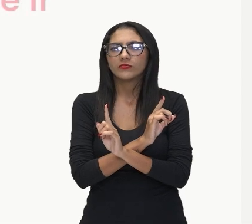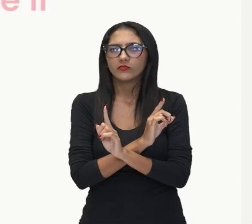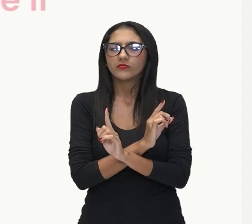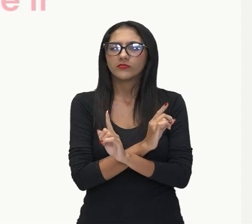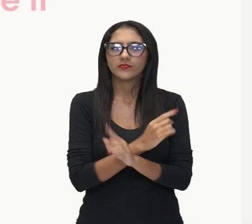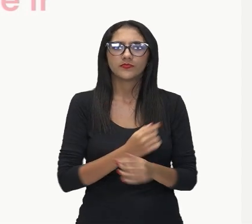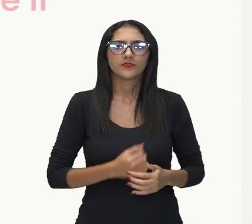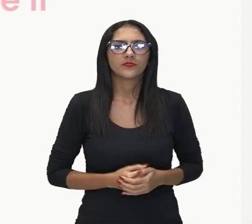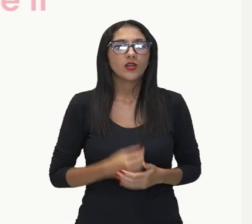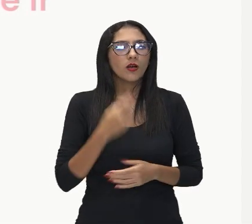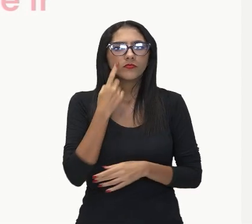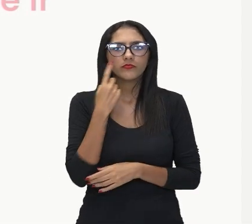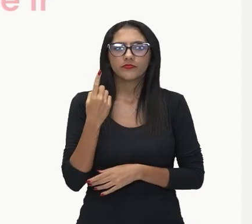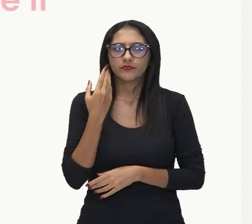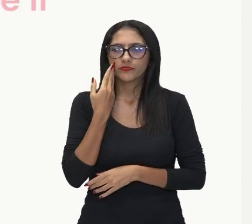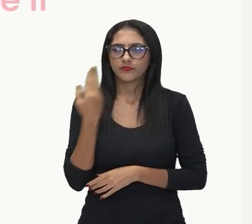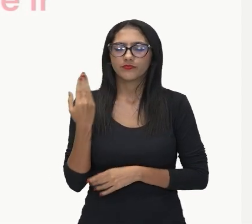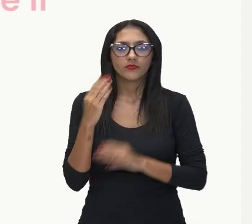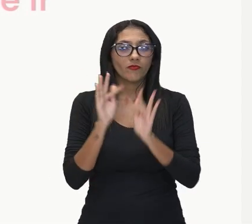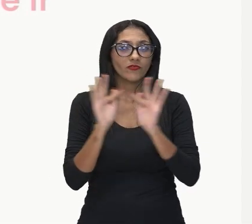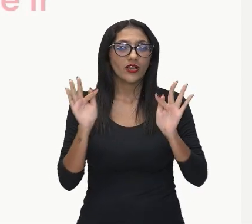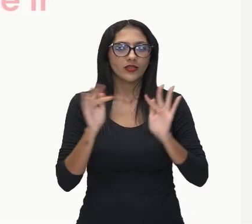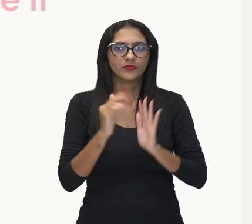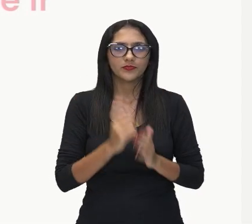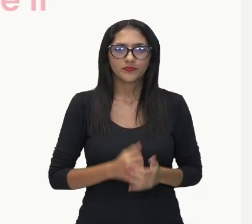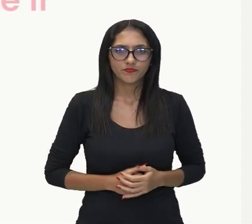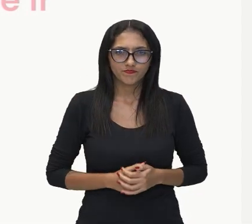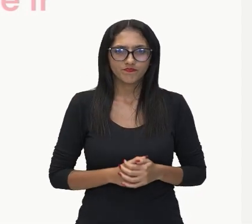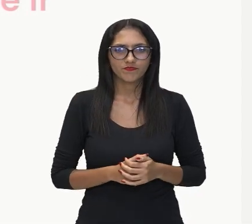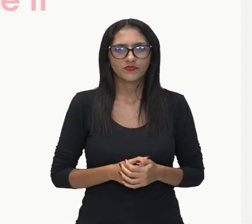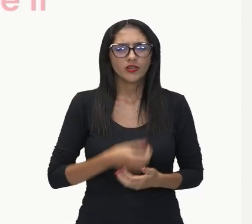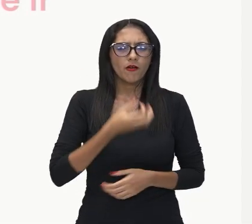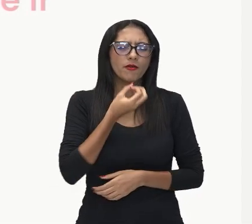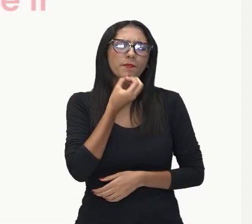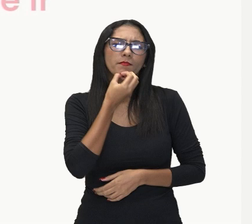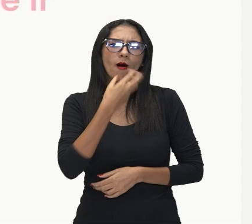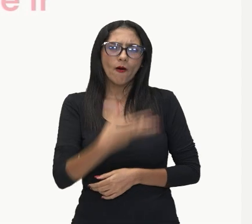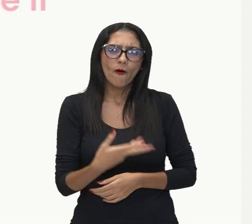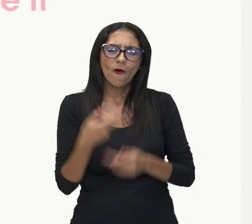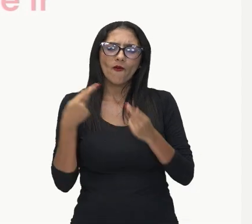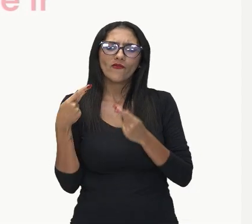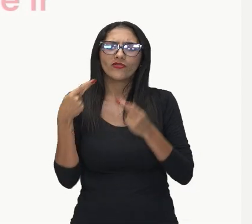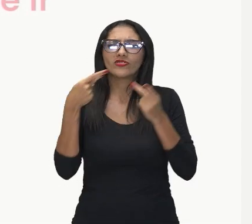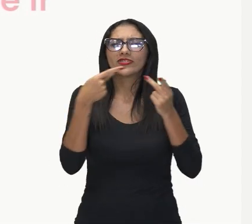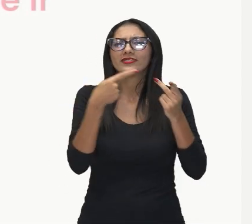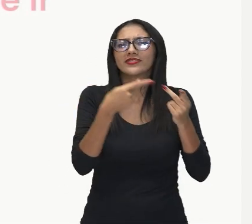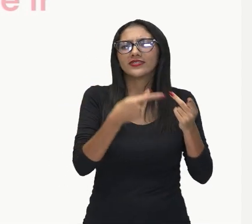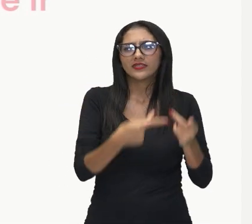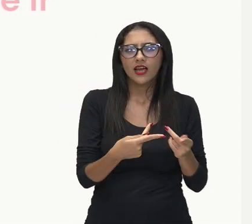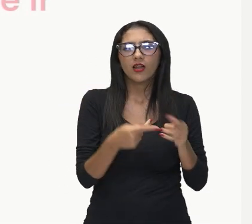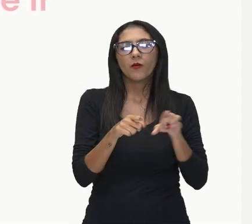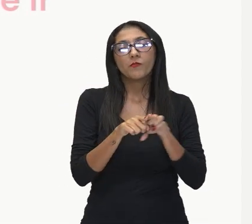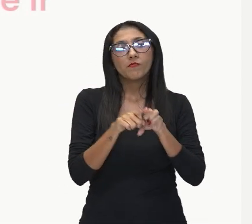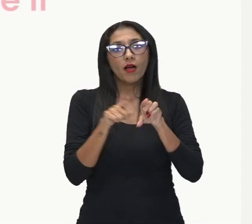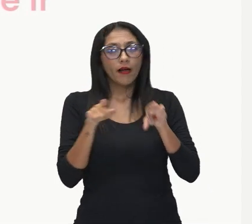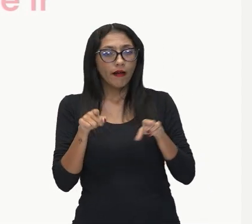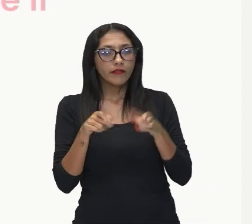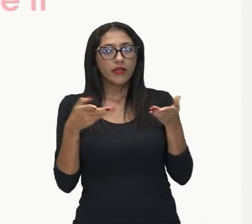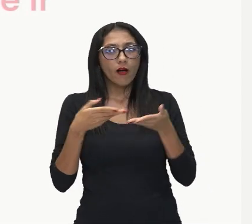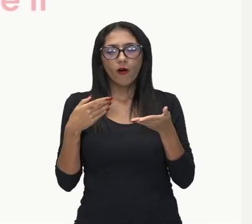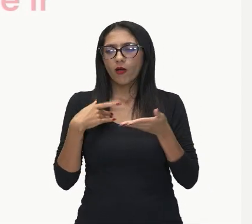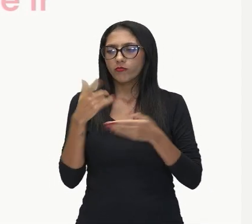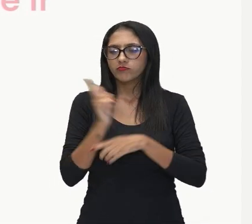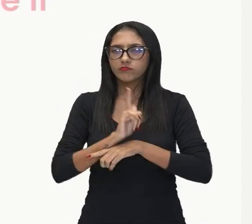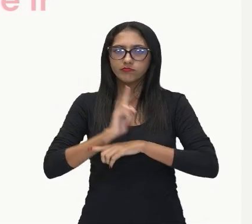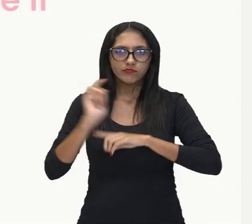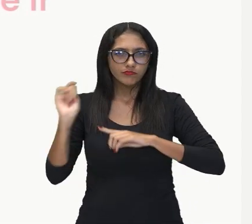o exemplo que fica mais claro. Foi bom visitá-lo, Caramujo, mas tenho que ir embora. Então,